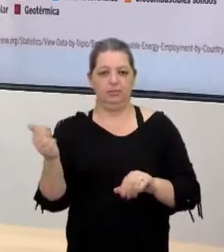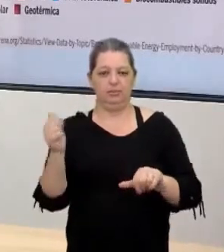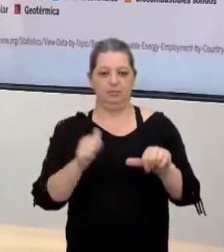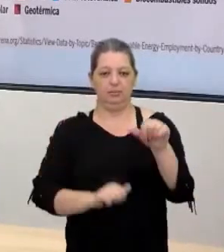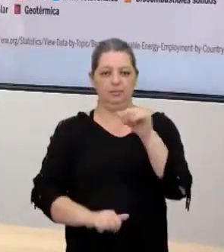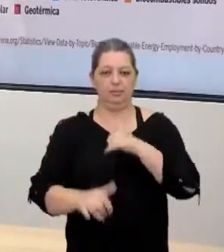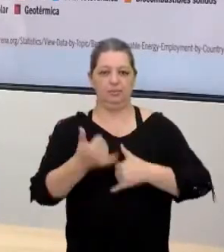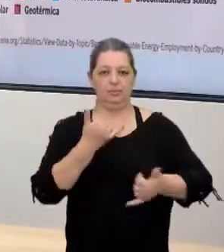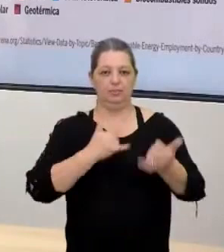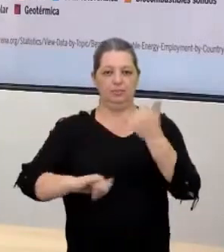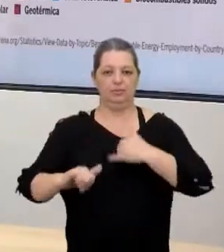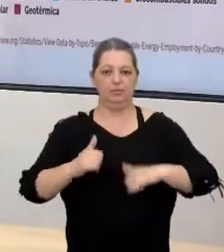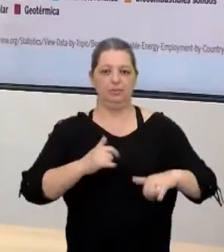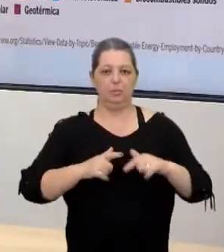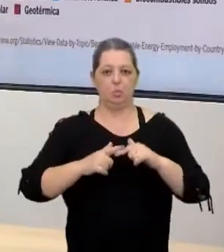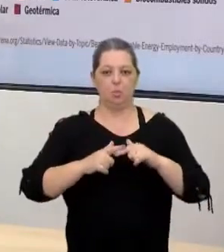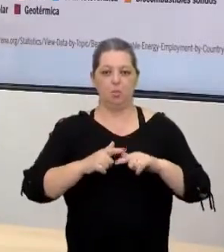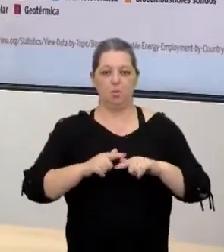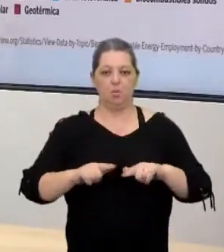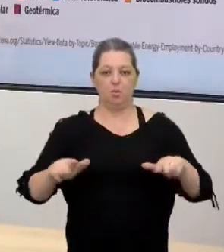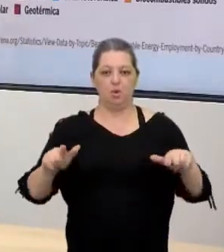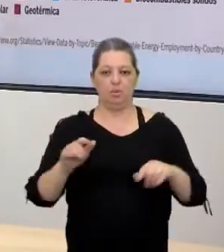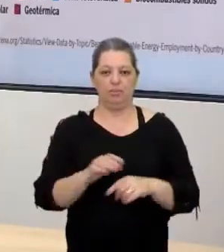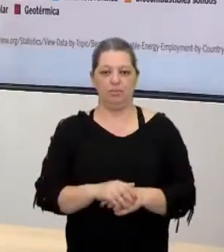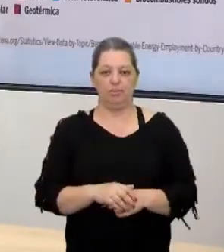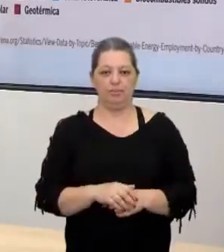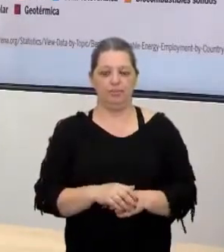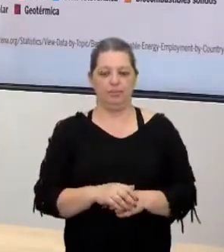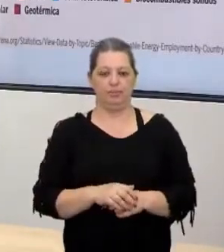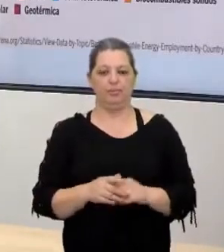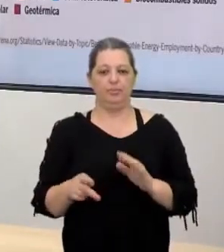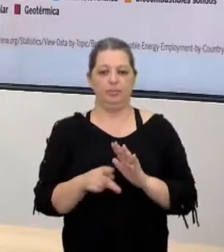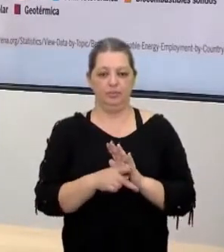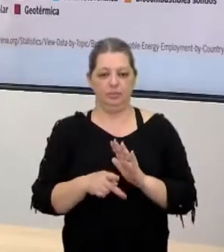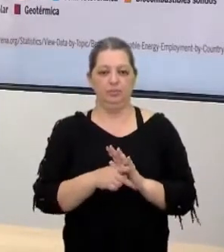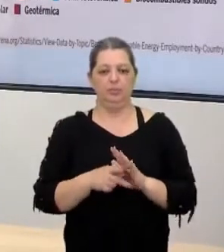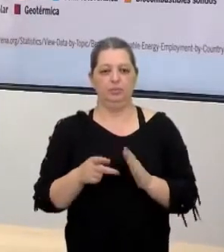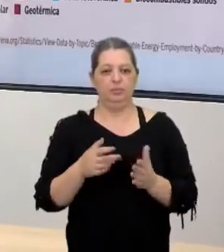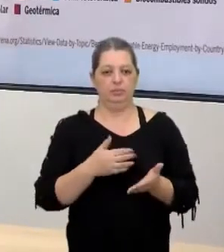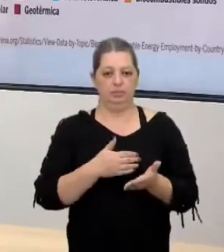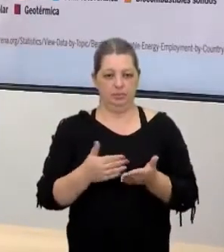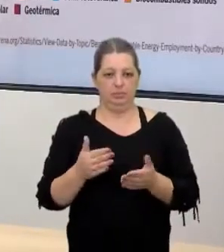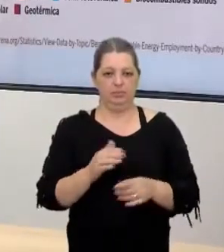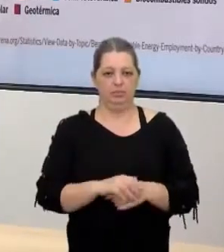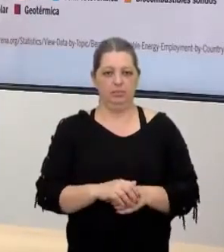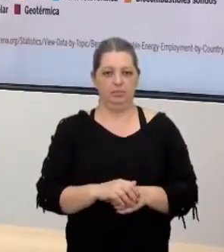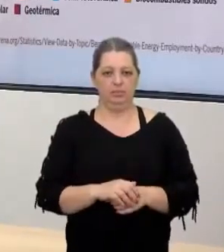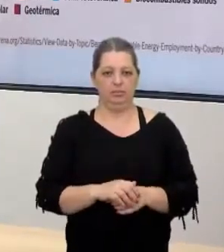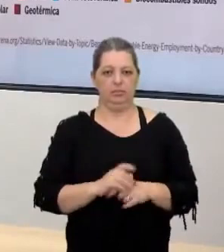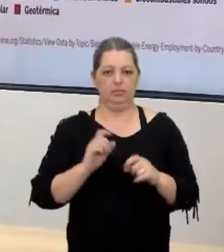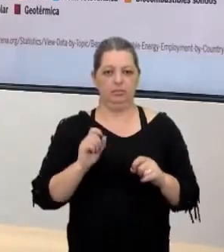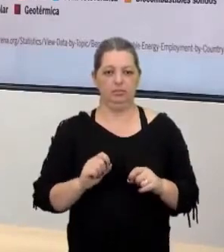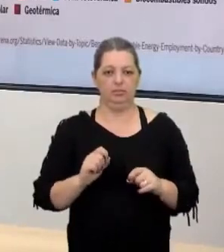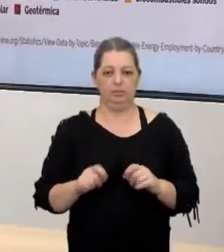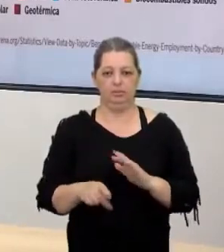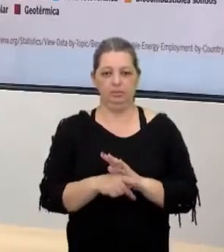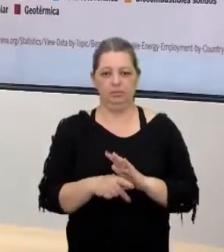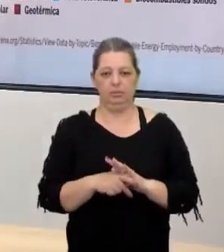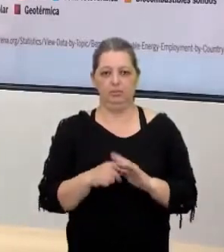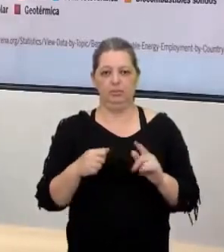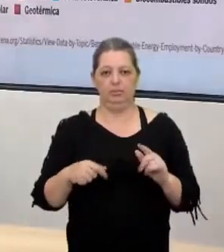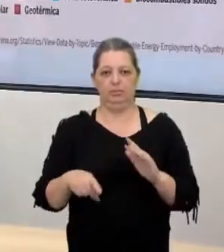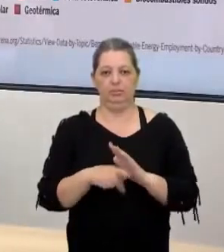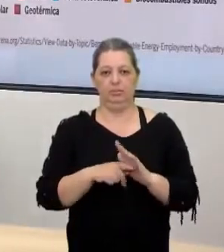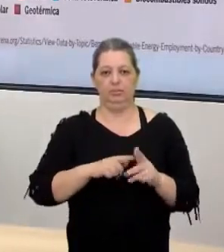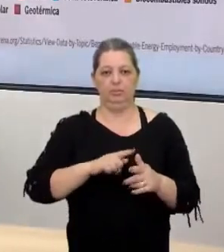lá os mecanismos, né, que precisam ser descartados a partir do momento que não são mais utilizados, né. Então elas